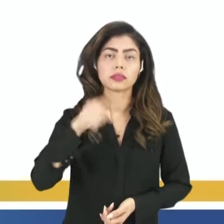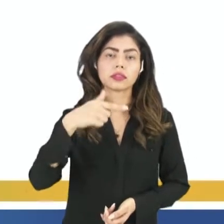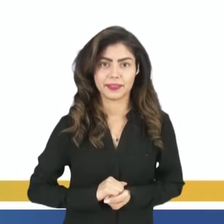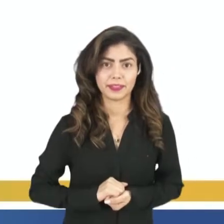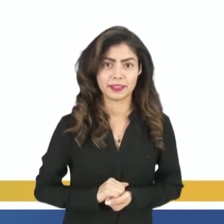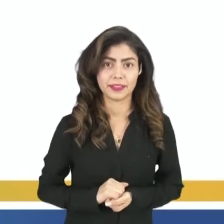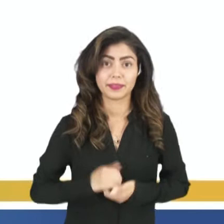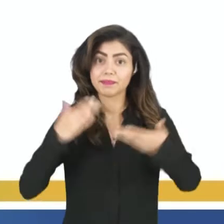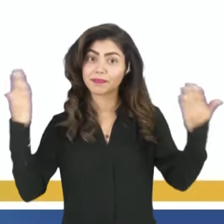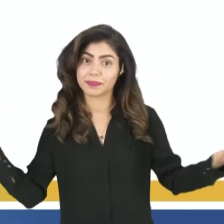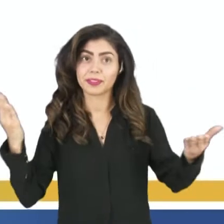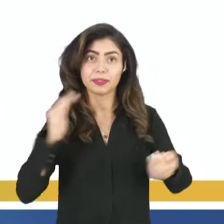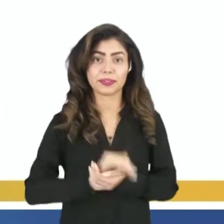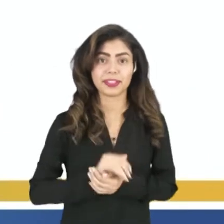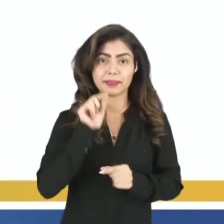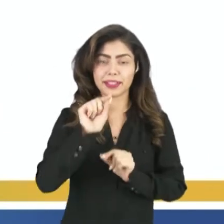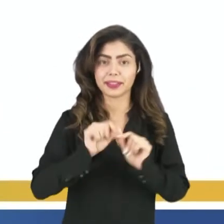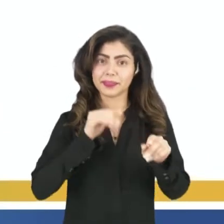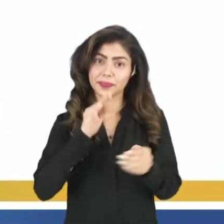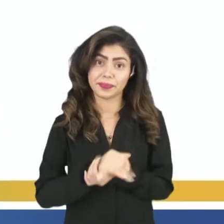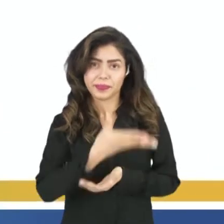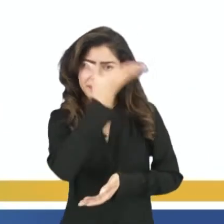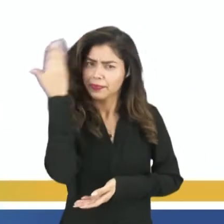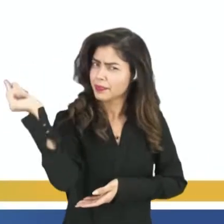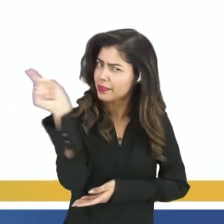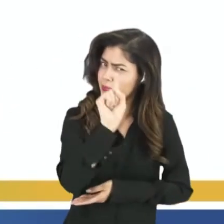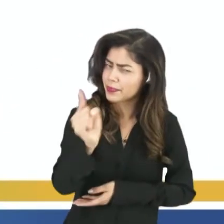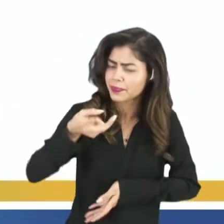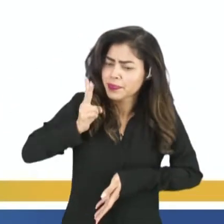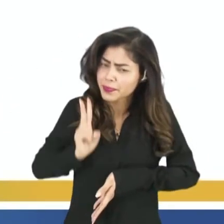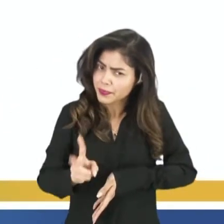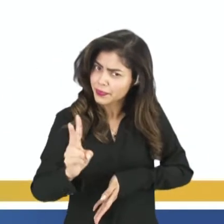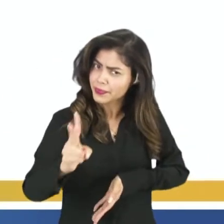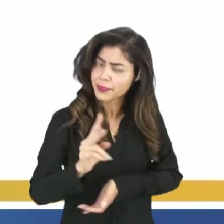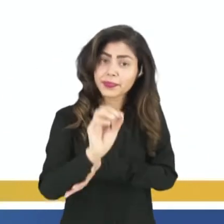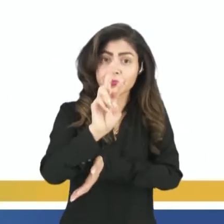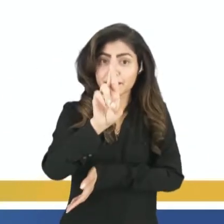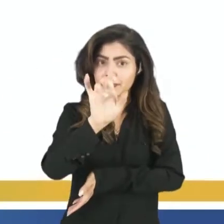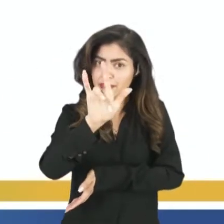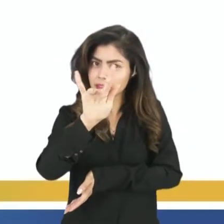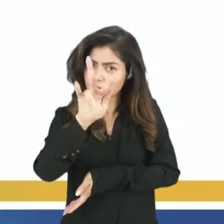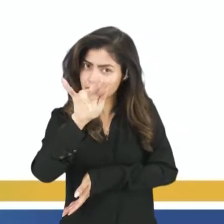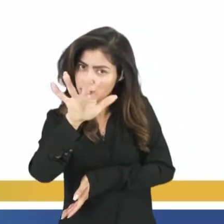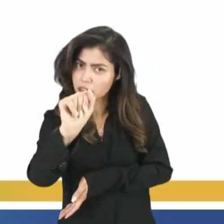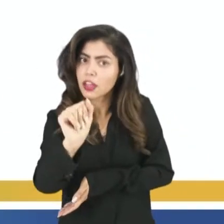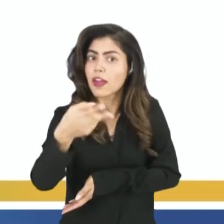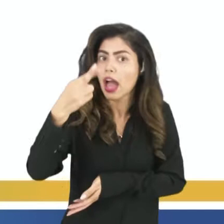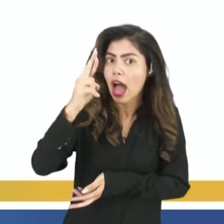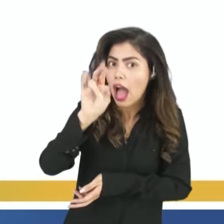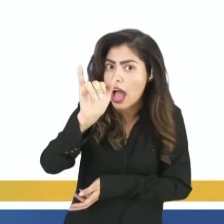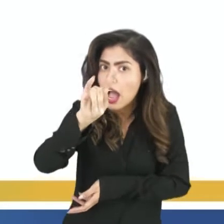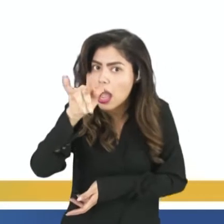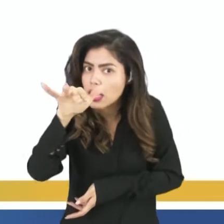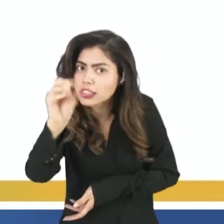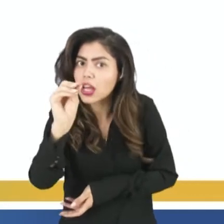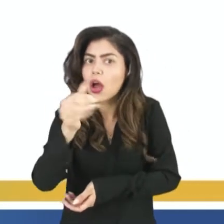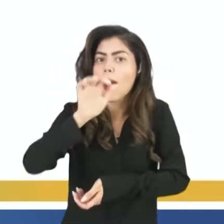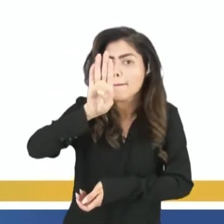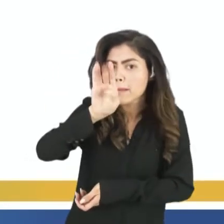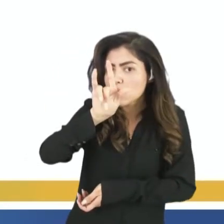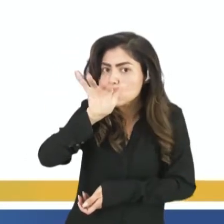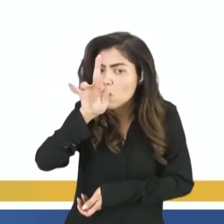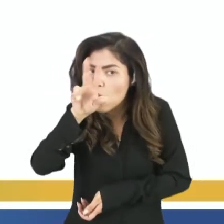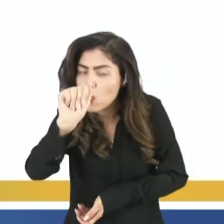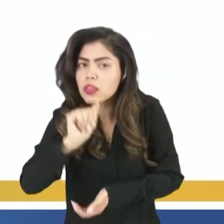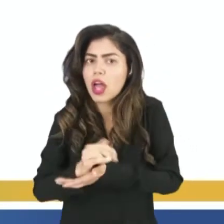18,75%. Então, não esqueça, hein? A frequência relativa é a razão entre a frequência absoluta, que